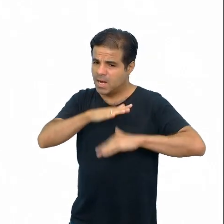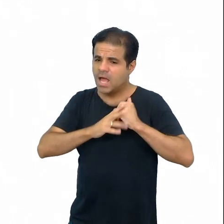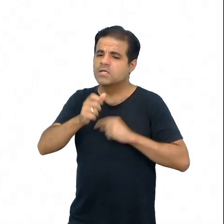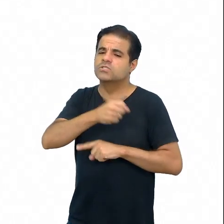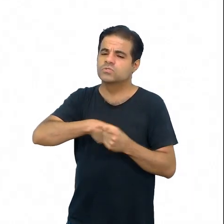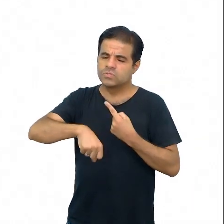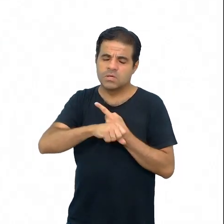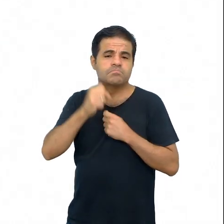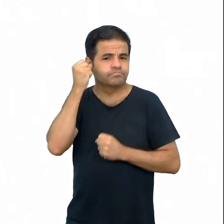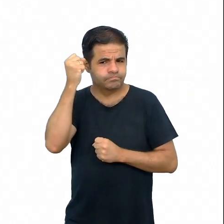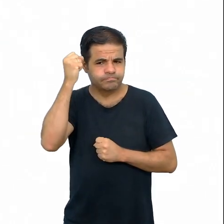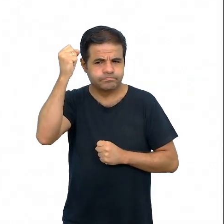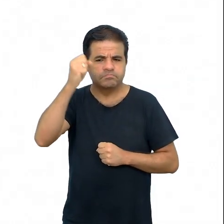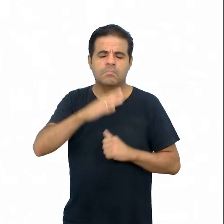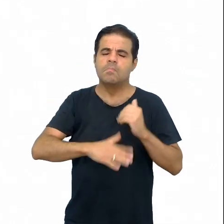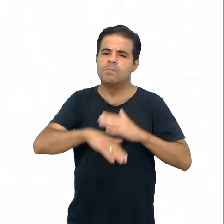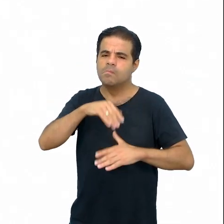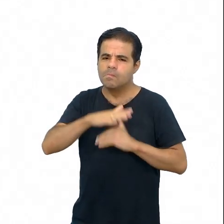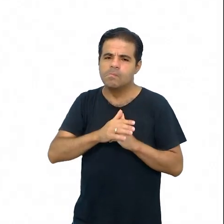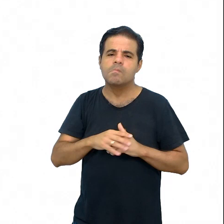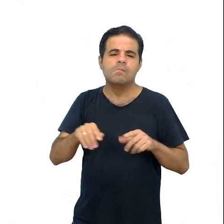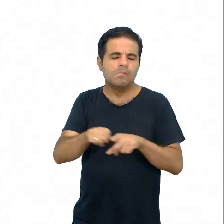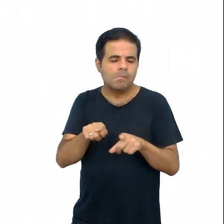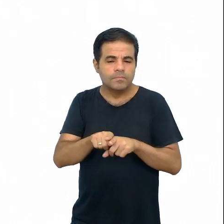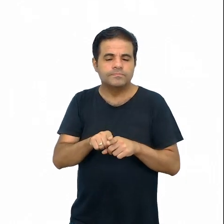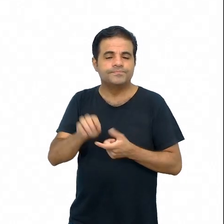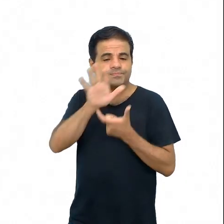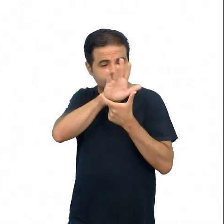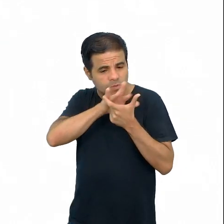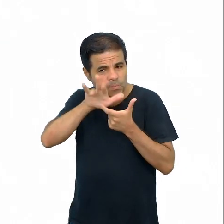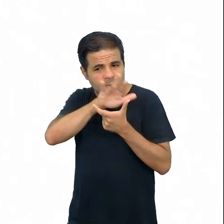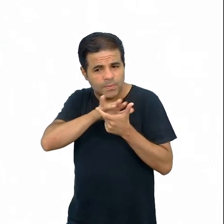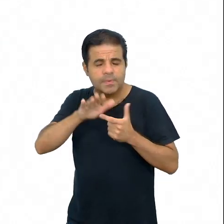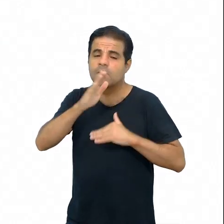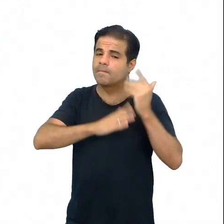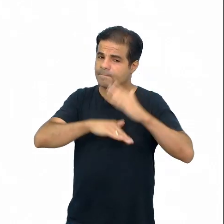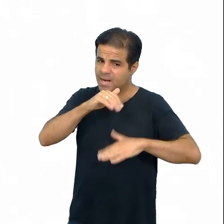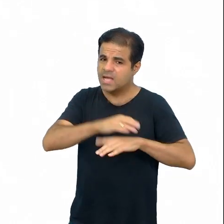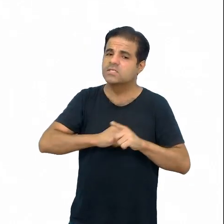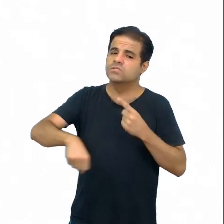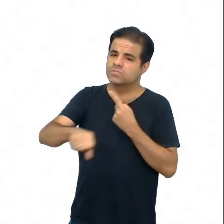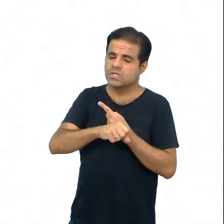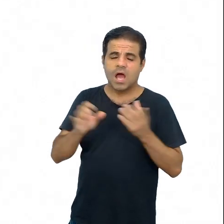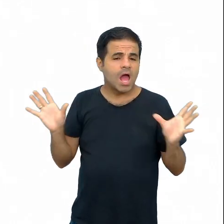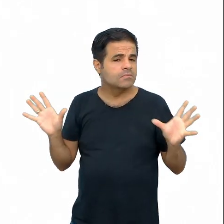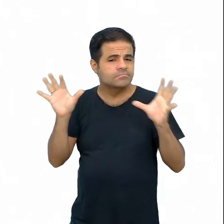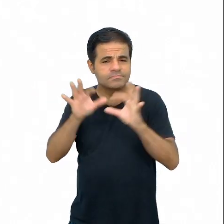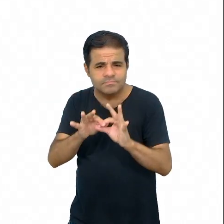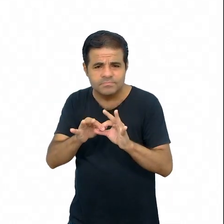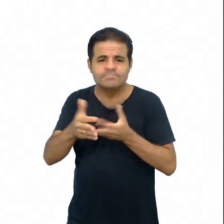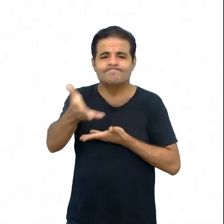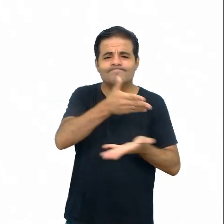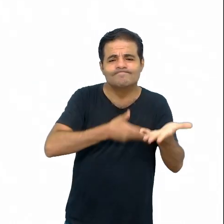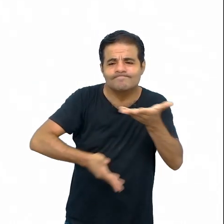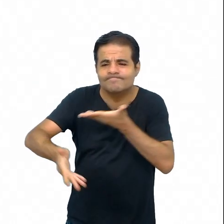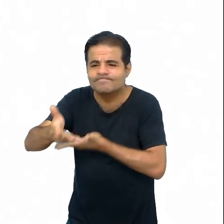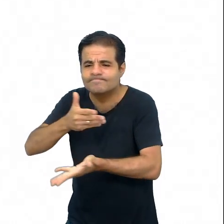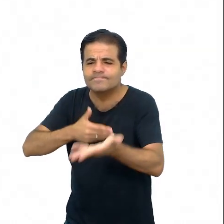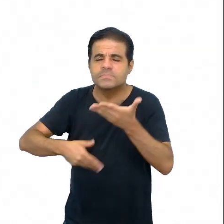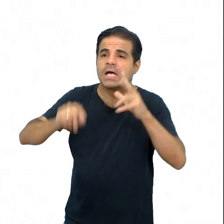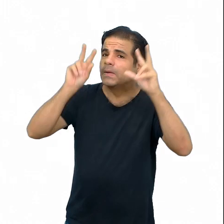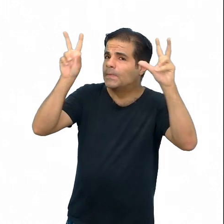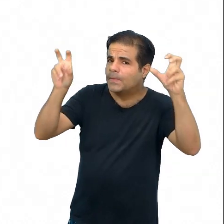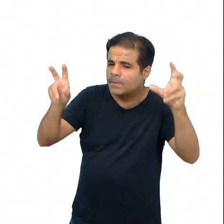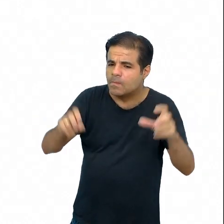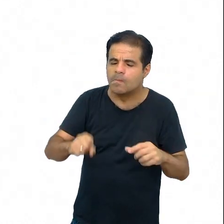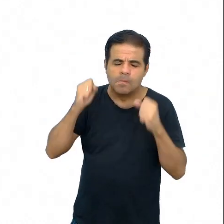social de poder, né, de poder social também, o letramento é uma prática social estreitamente relacionada às